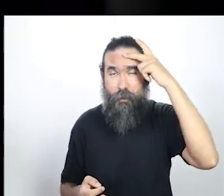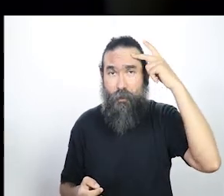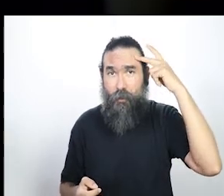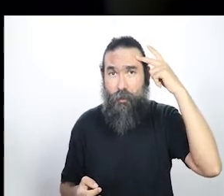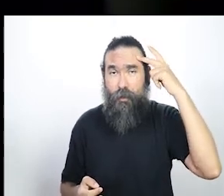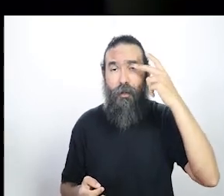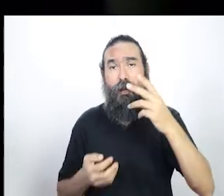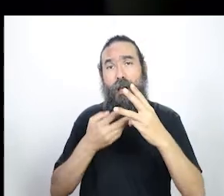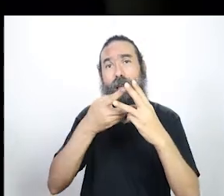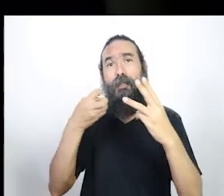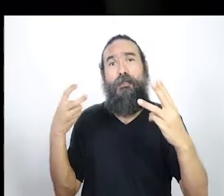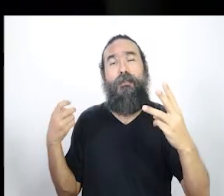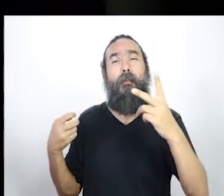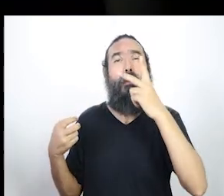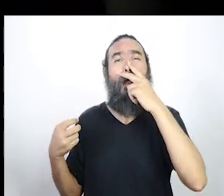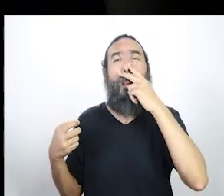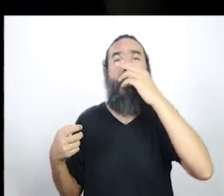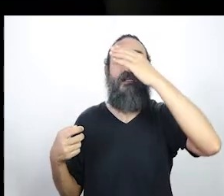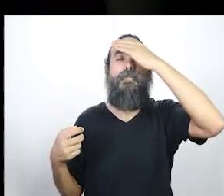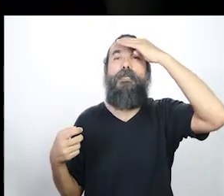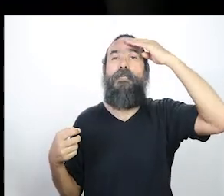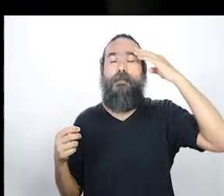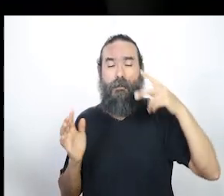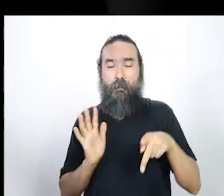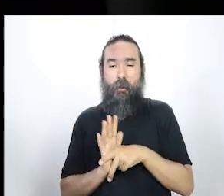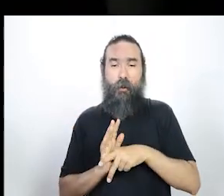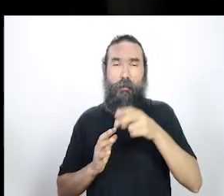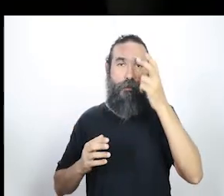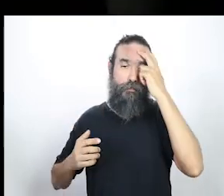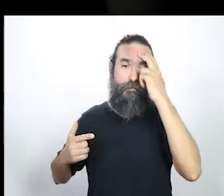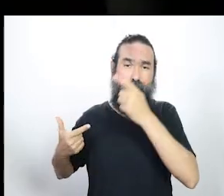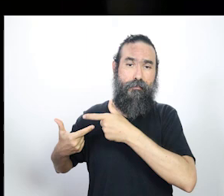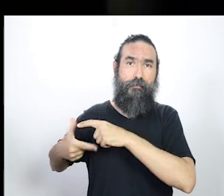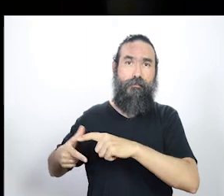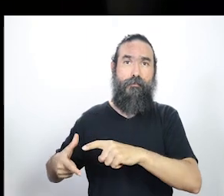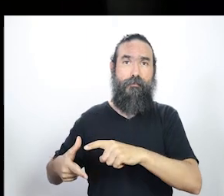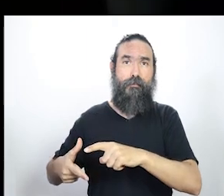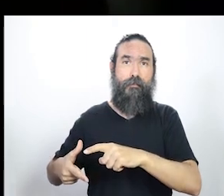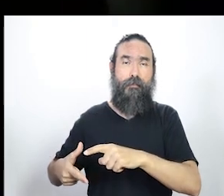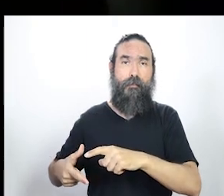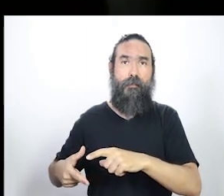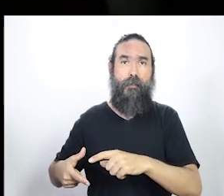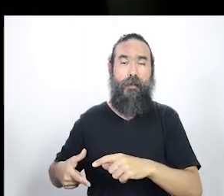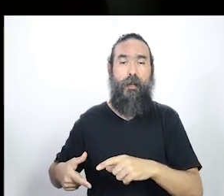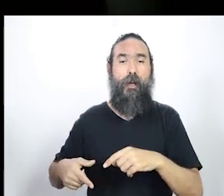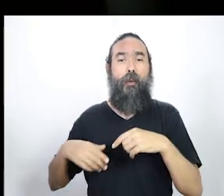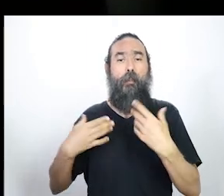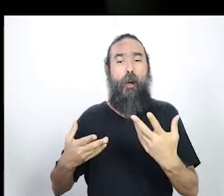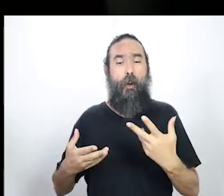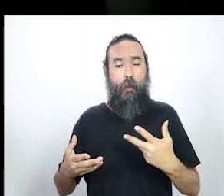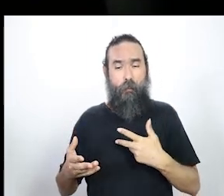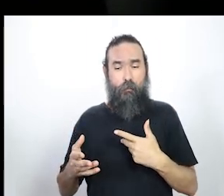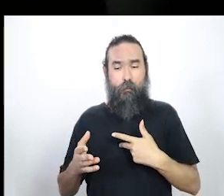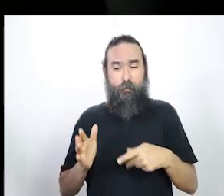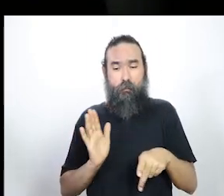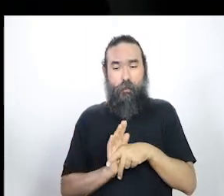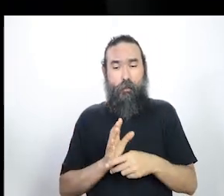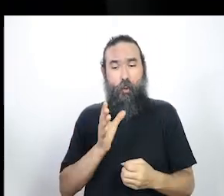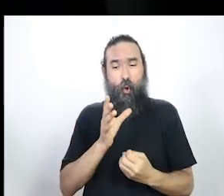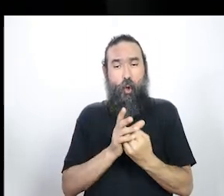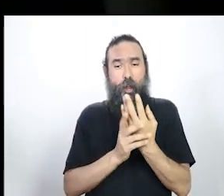das pessoas estarem esquecendo de quem são. Então, as pessoas estão esquecendo muito rápido de quem são, de onde